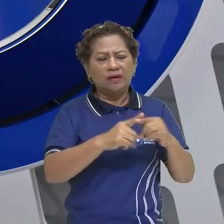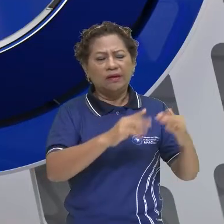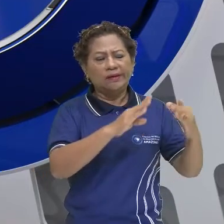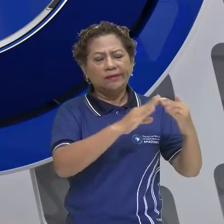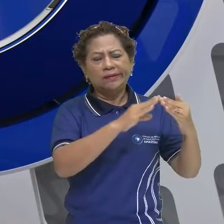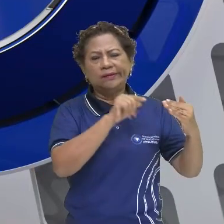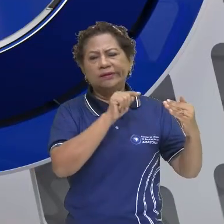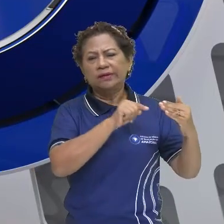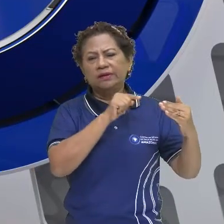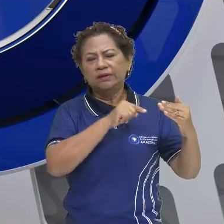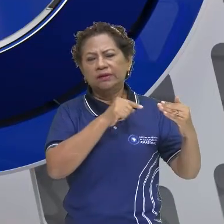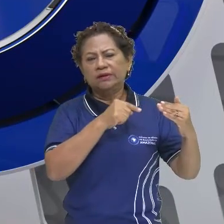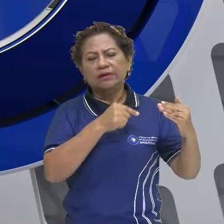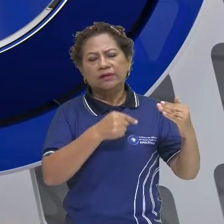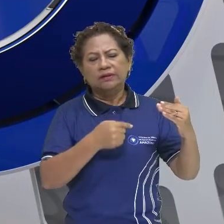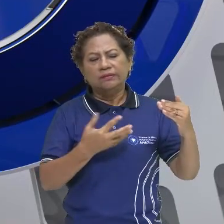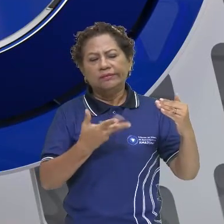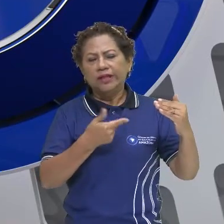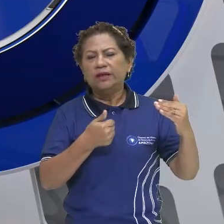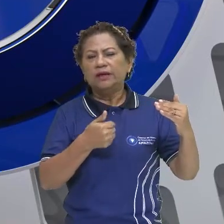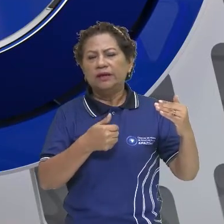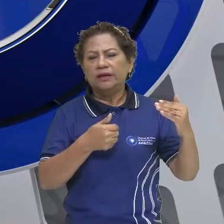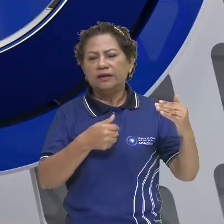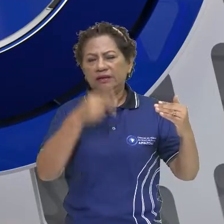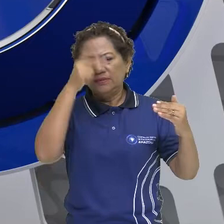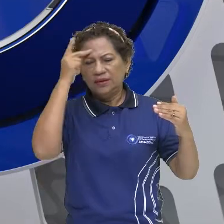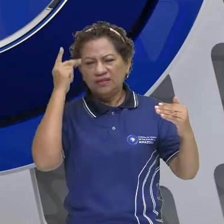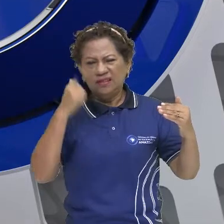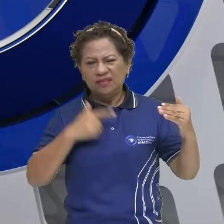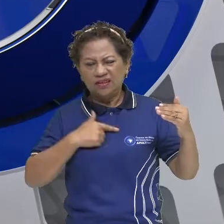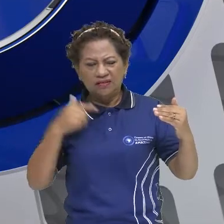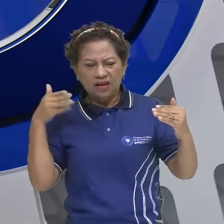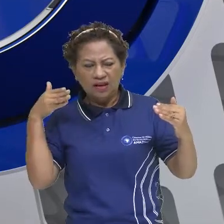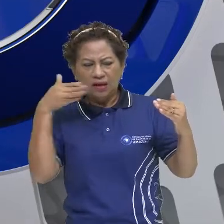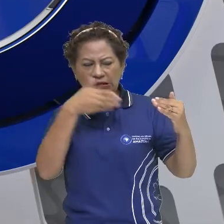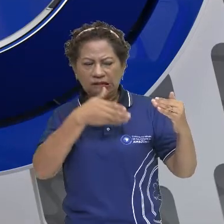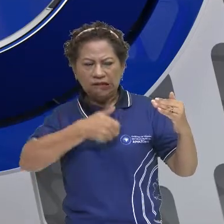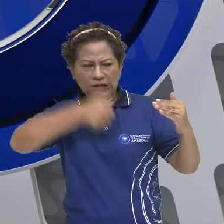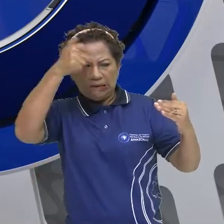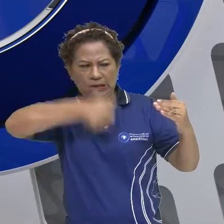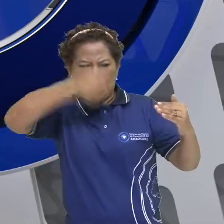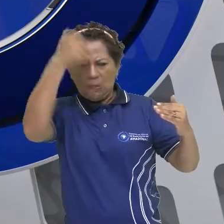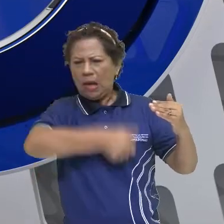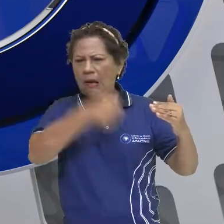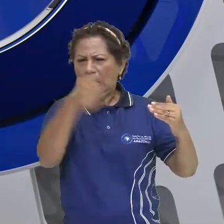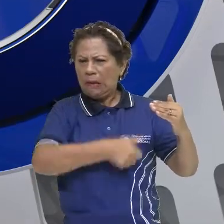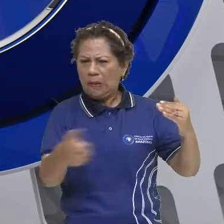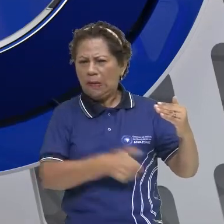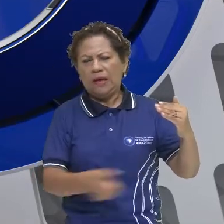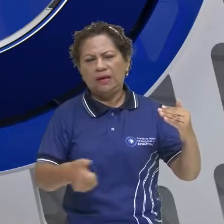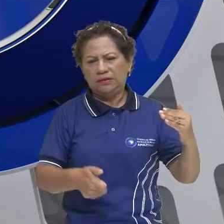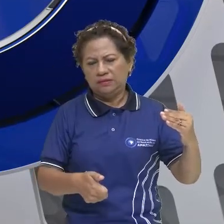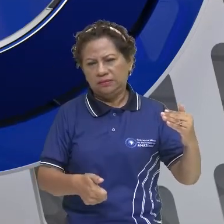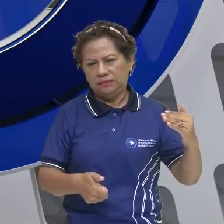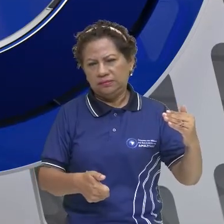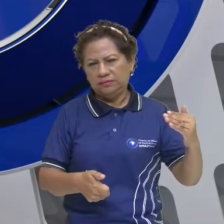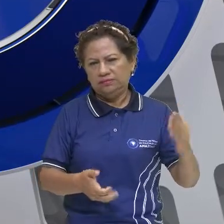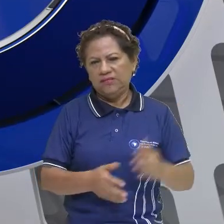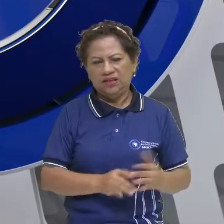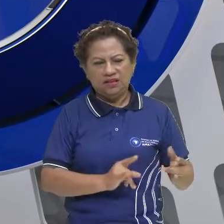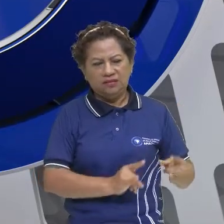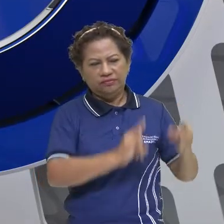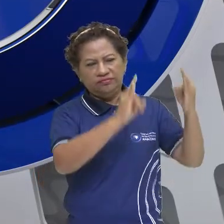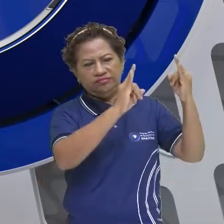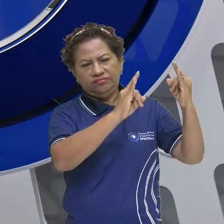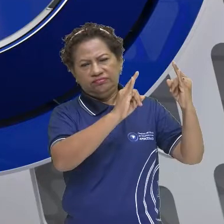muro recém-pintado. Ele vê aquele muro limpinho e fala, não, eu tenho que pichar esse muro. Então, o proprietário acabou de